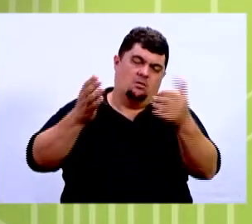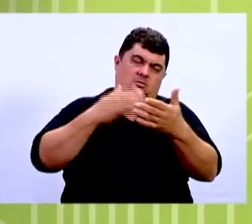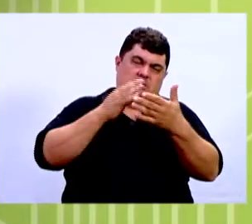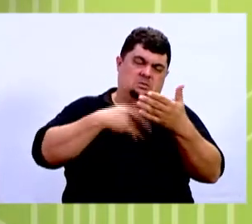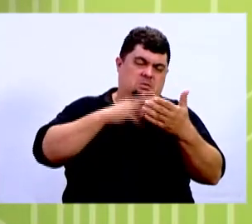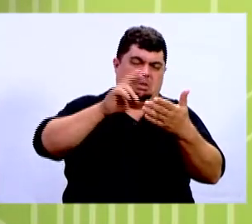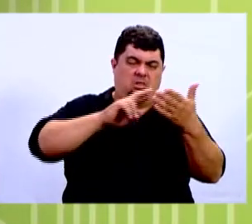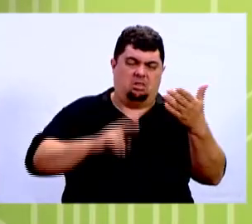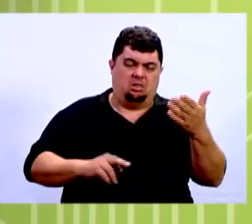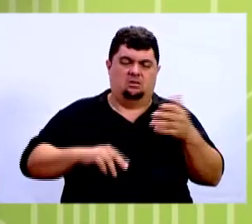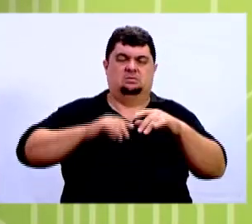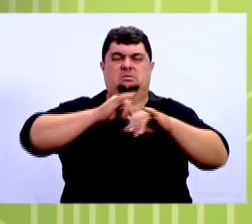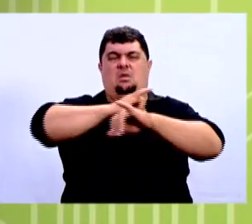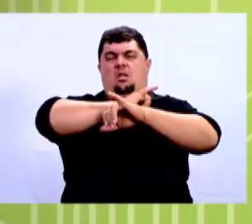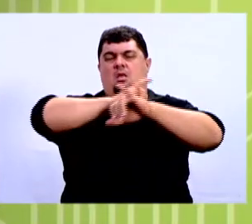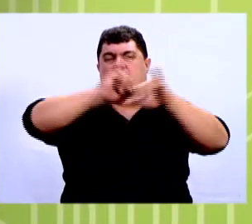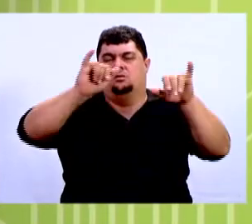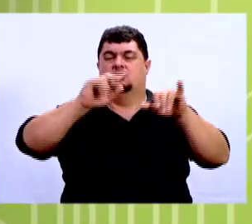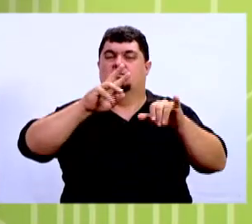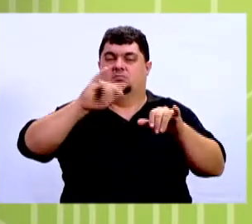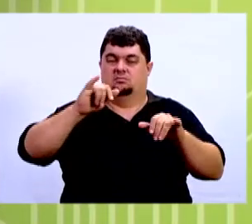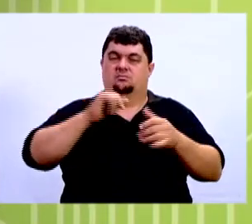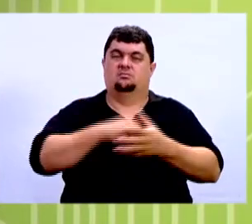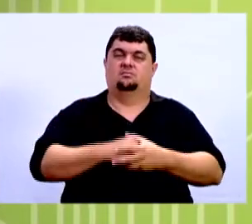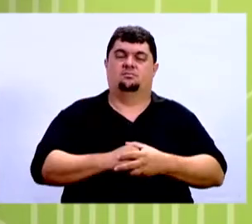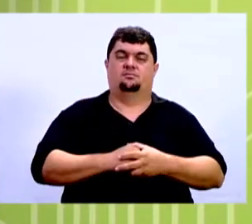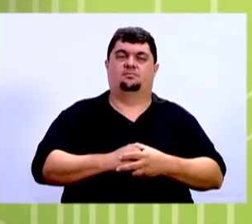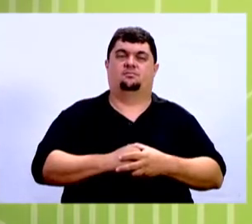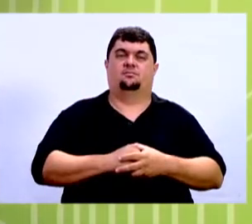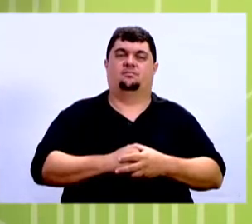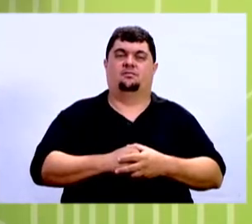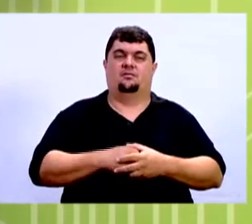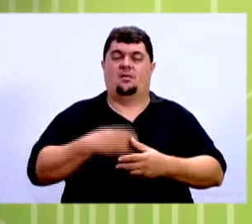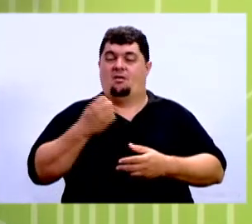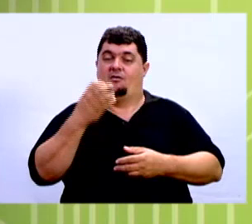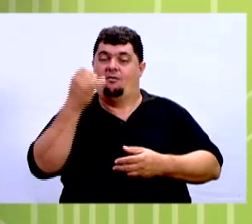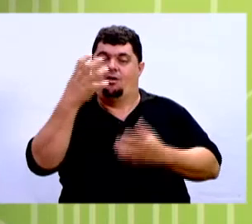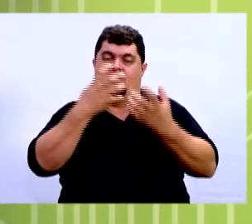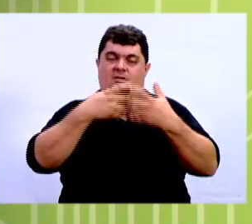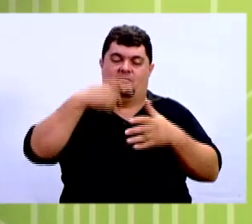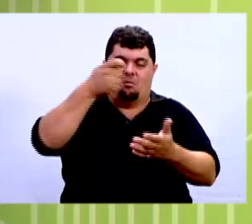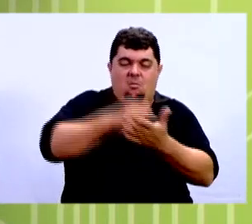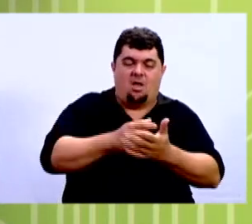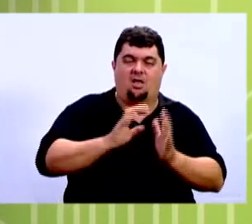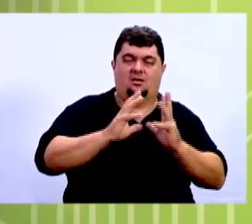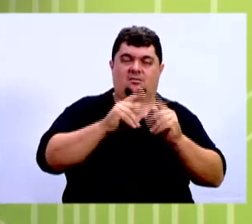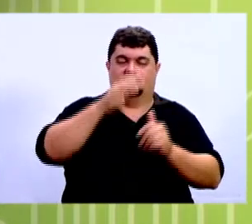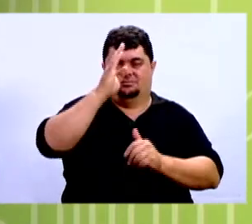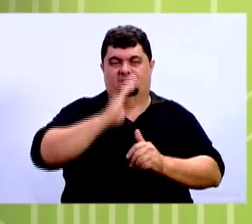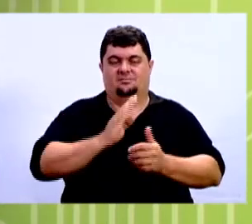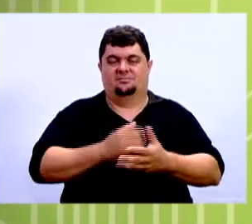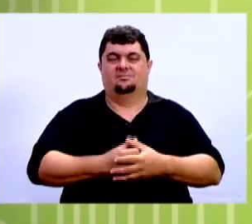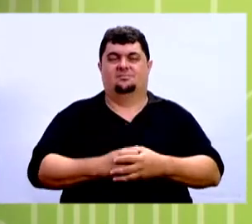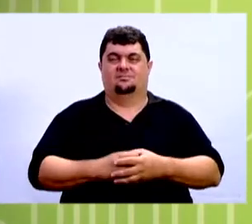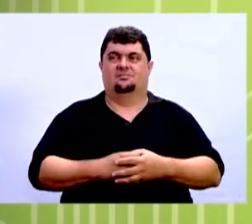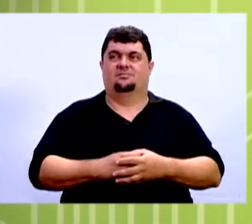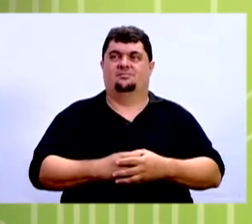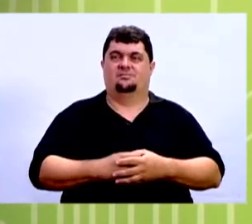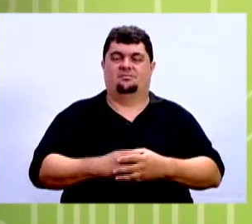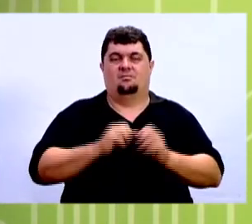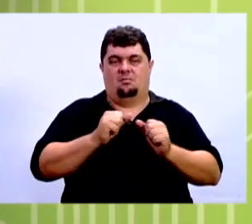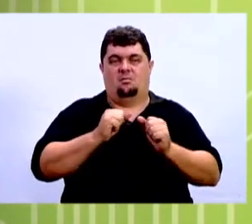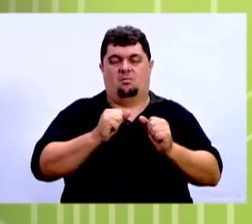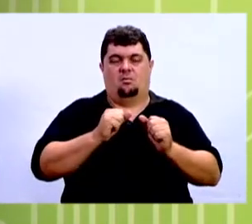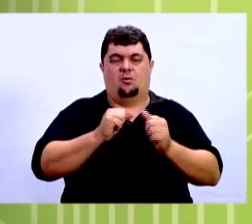revistas do país, nos melhores eventos e vocês ainda vão viajar, né, às custas do IF para fazer essas apresentações. Tenho certeza, pode contar